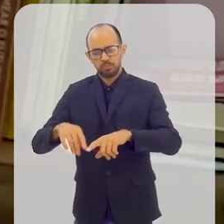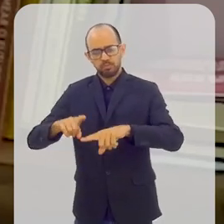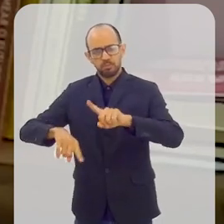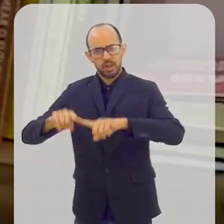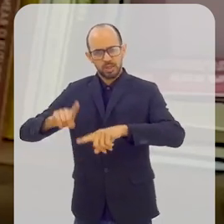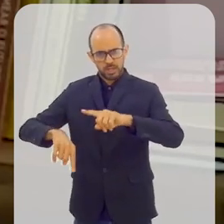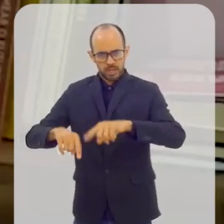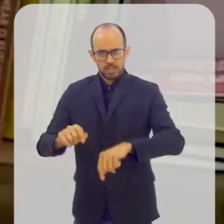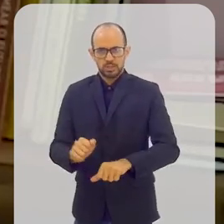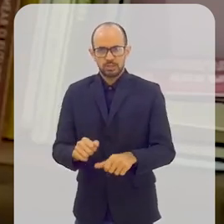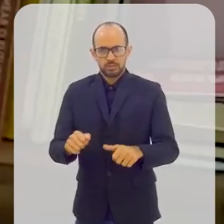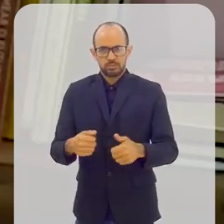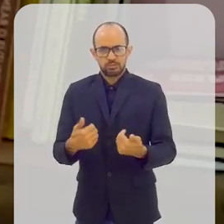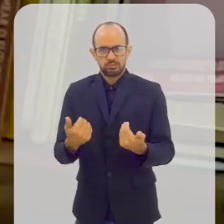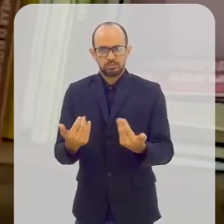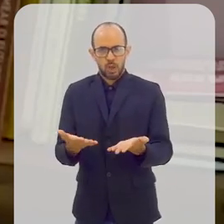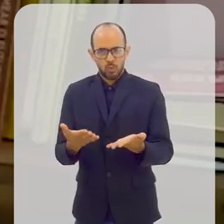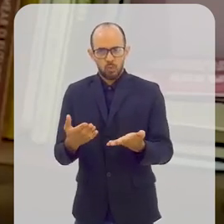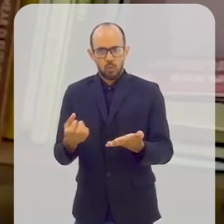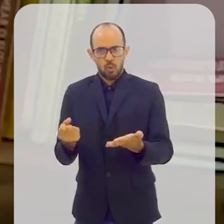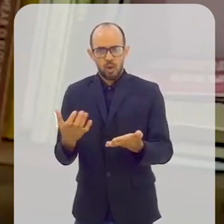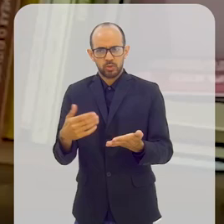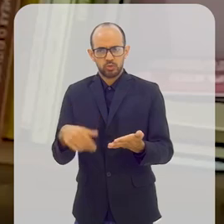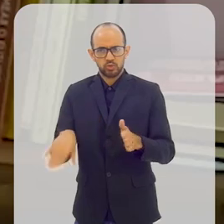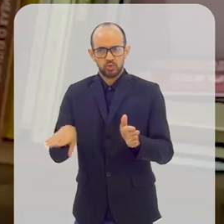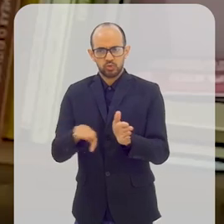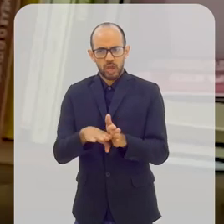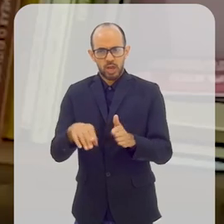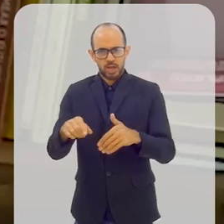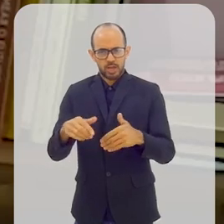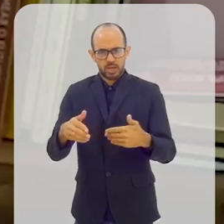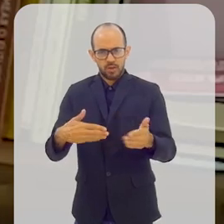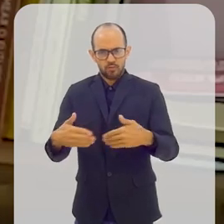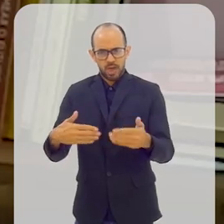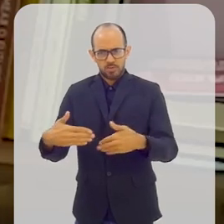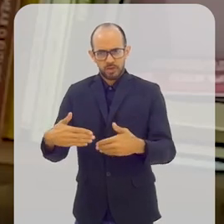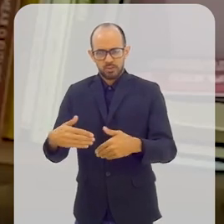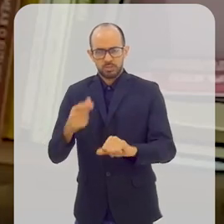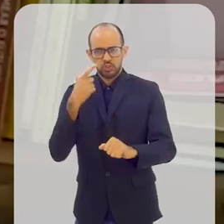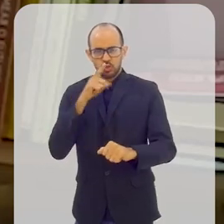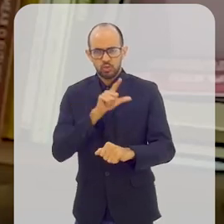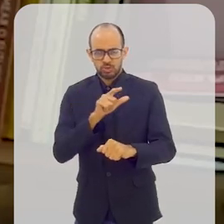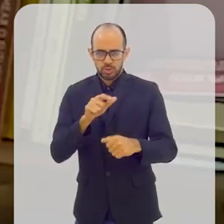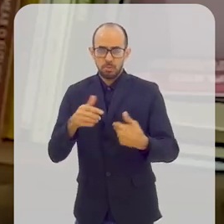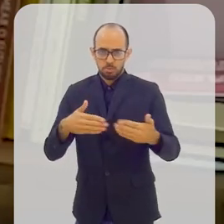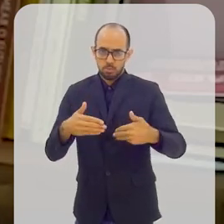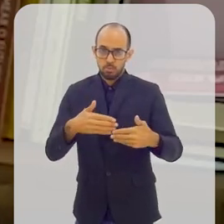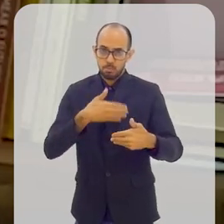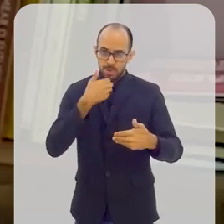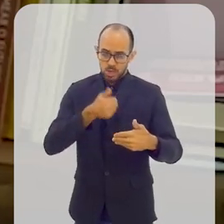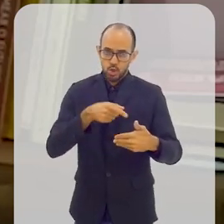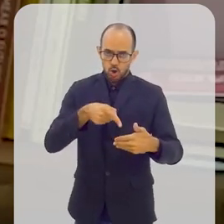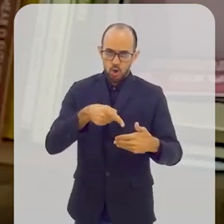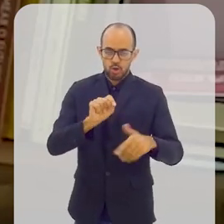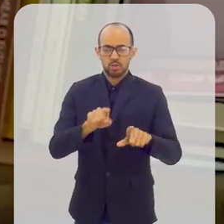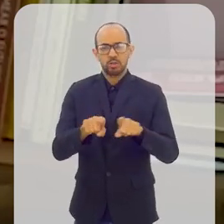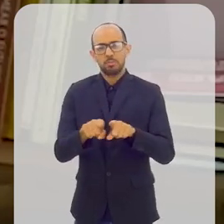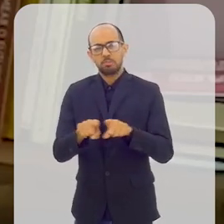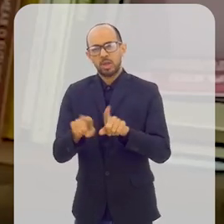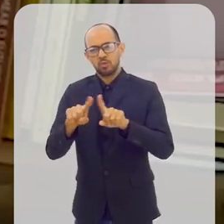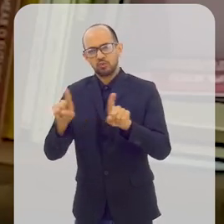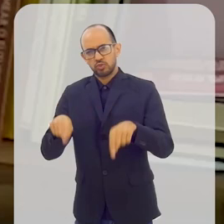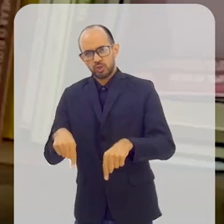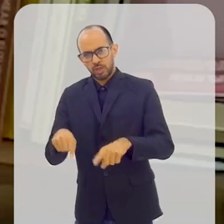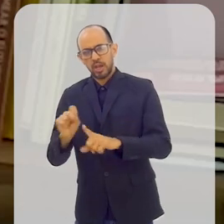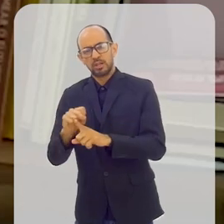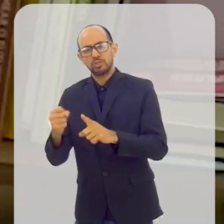dos materiais. Bom, quando isso chega à fábrica, para aumentar a eficiência na produção, também chega nos